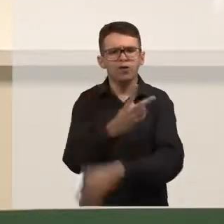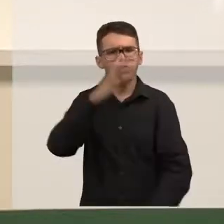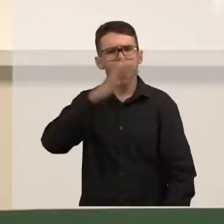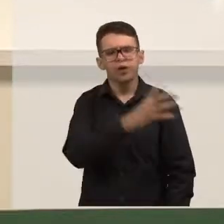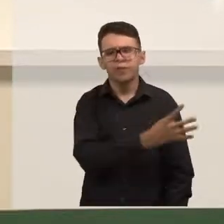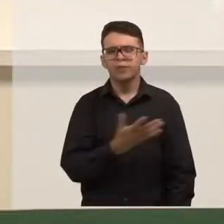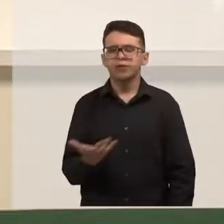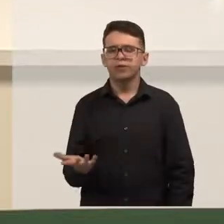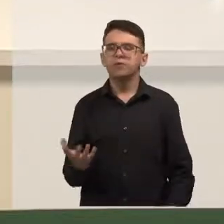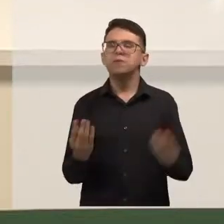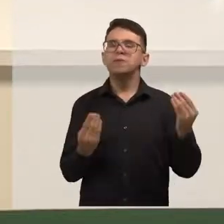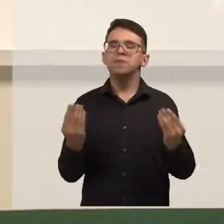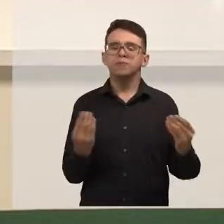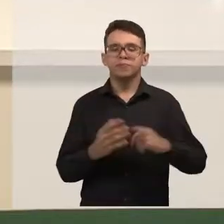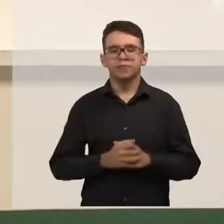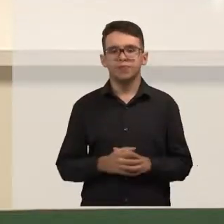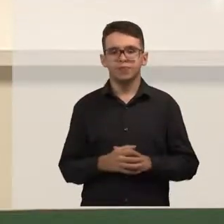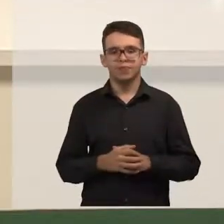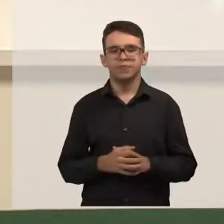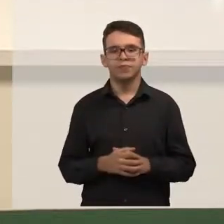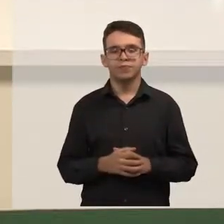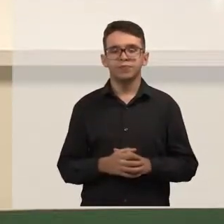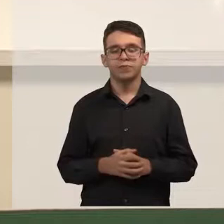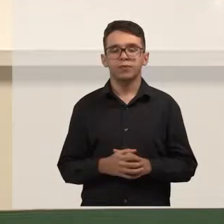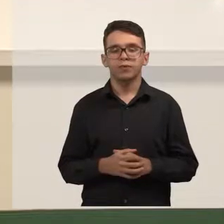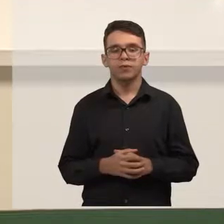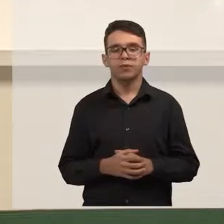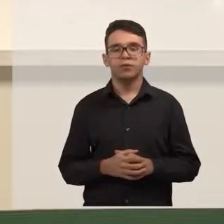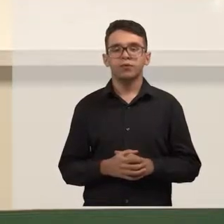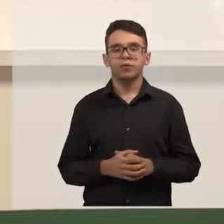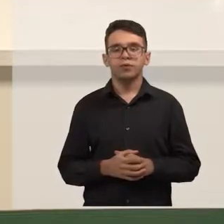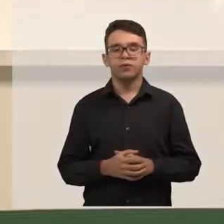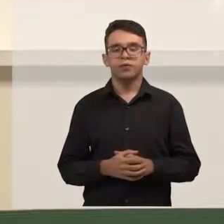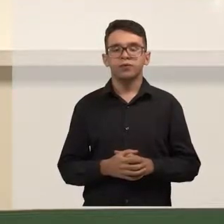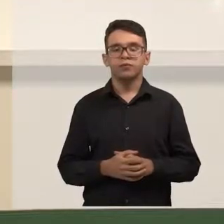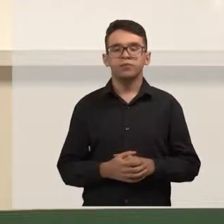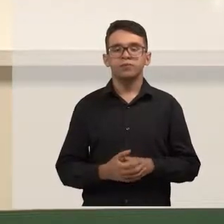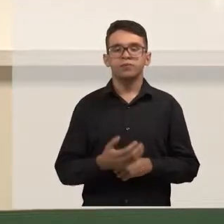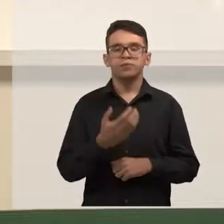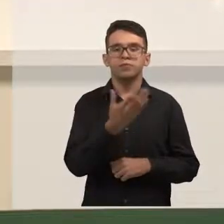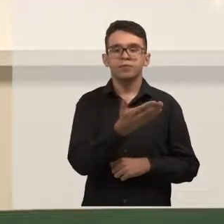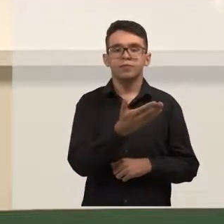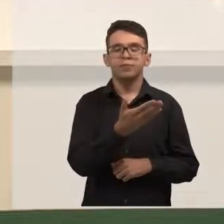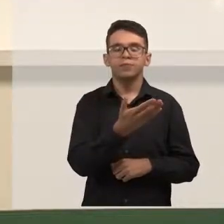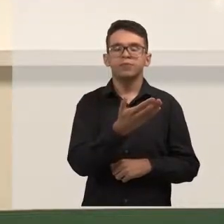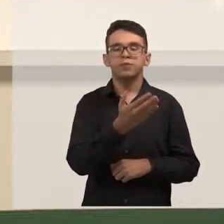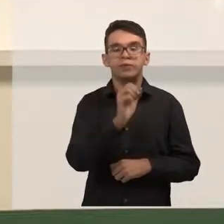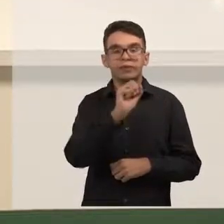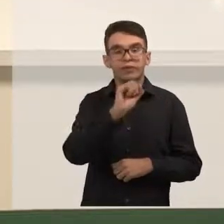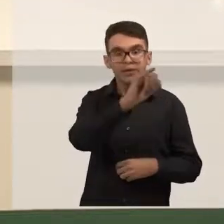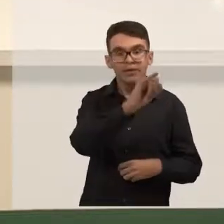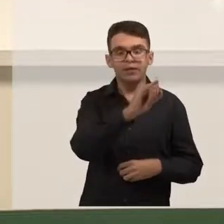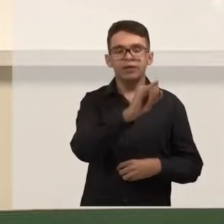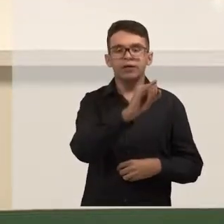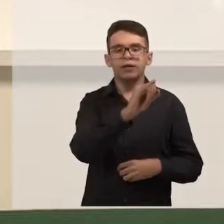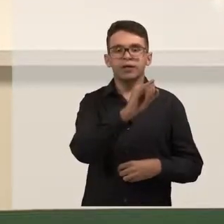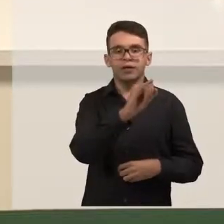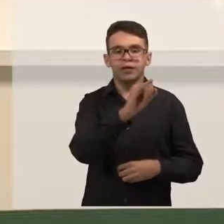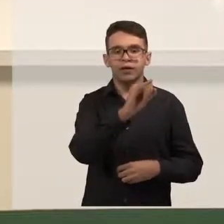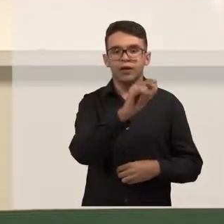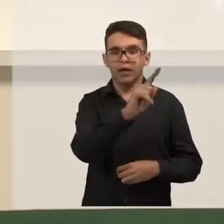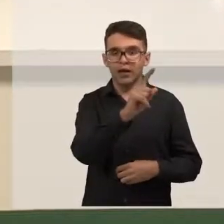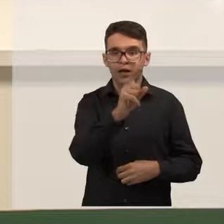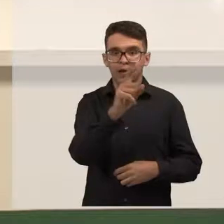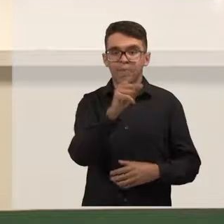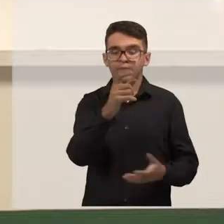Sem dúvida. Se ele é um político preso, a justiça brasileira está fazendo justiça. E nós